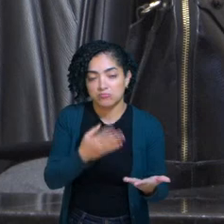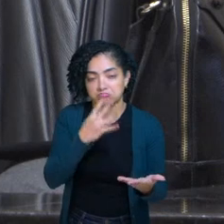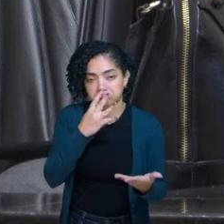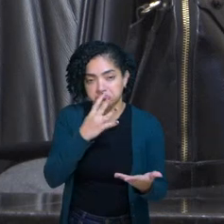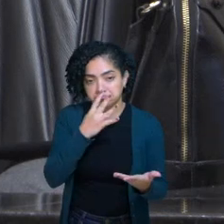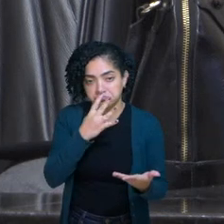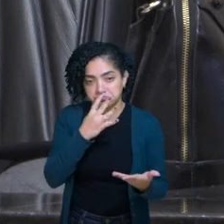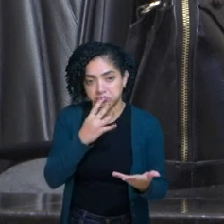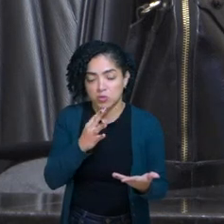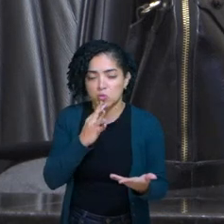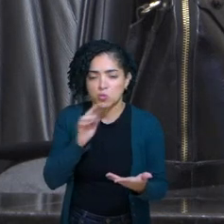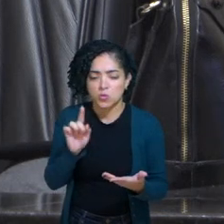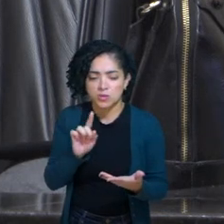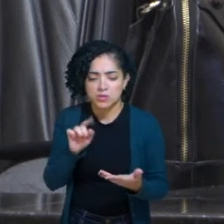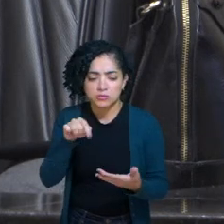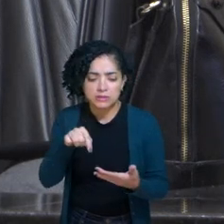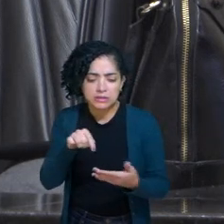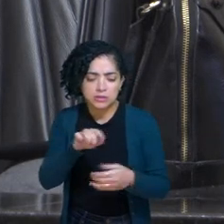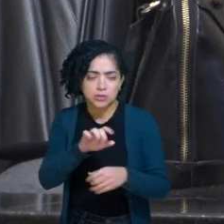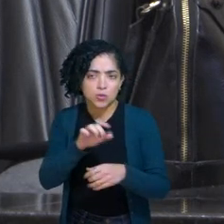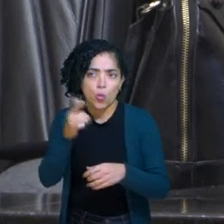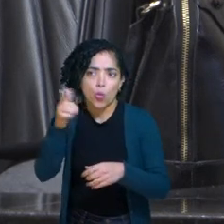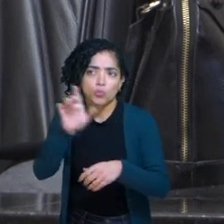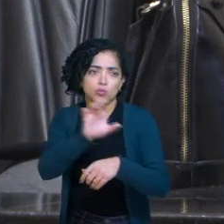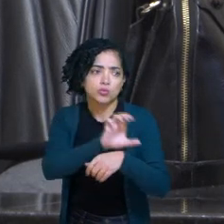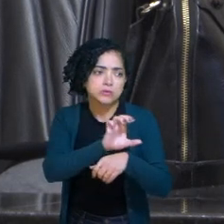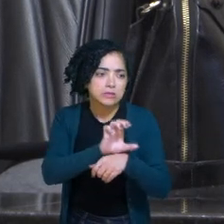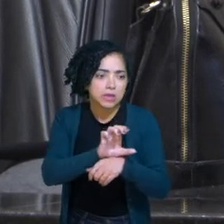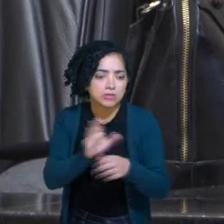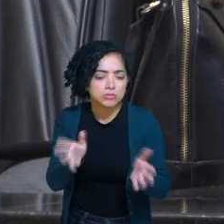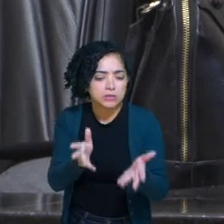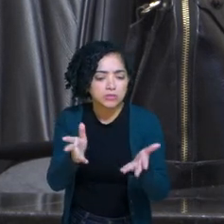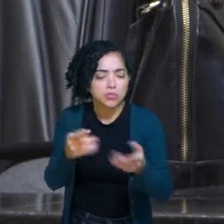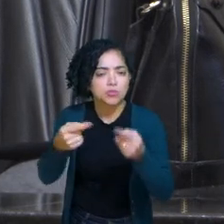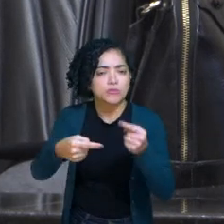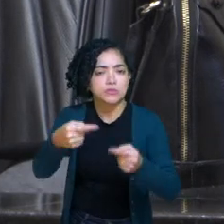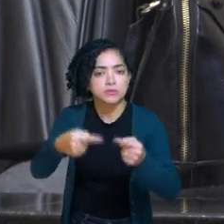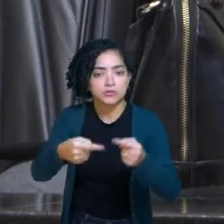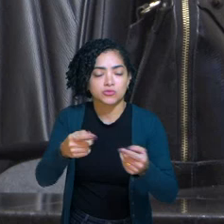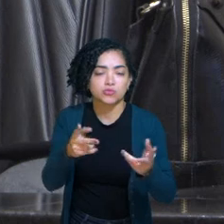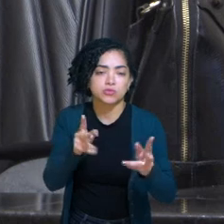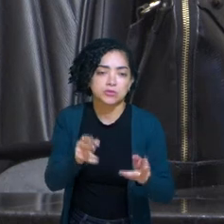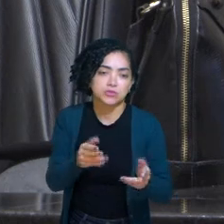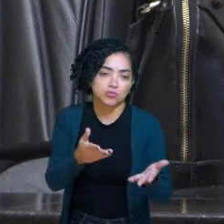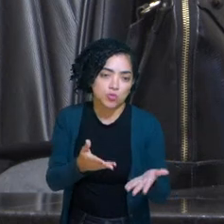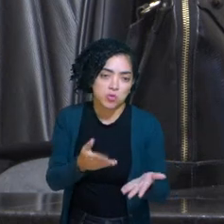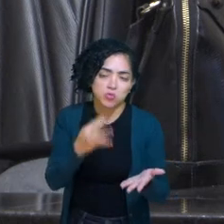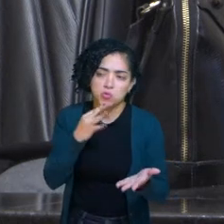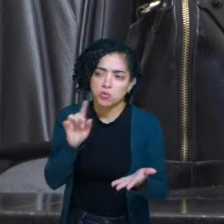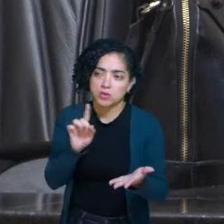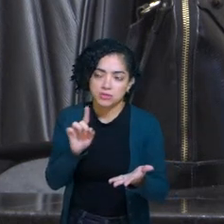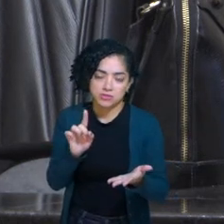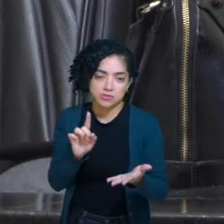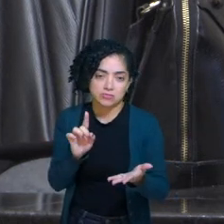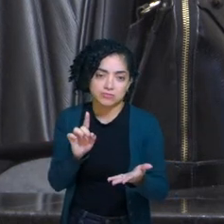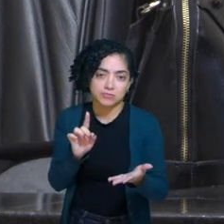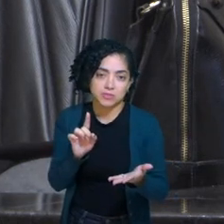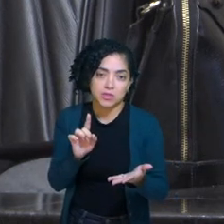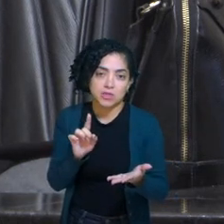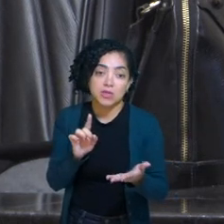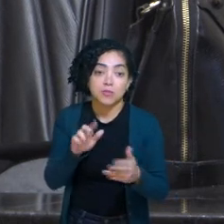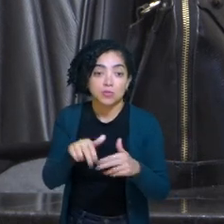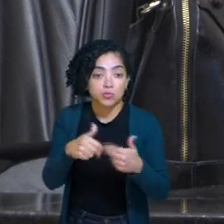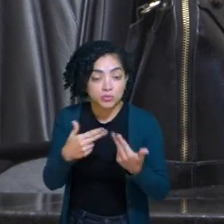conheço nenhum estado que tenha promovido essa discussão não conheço ninguém por isso que eu tenho assim profunda